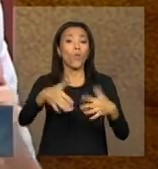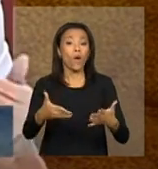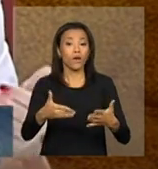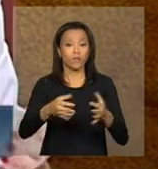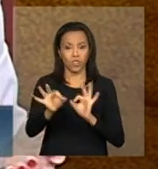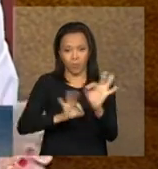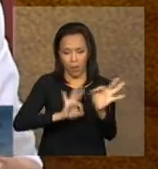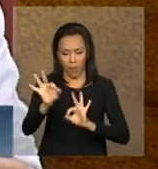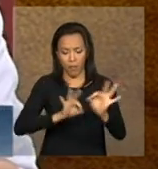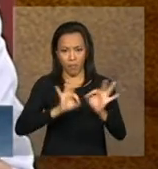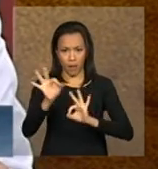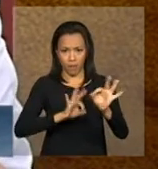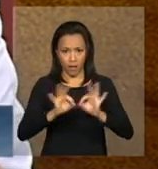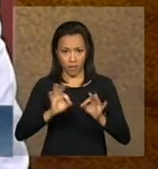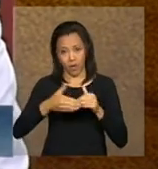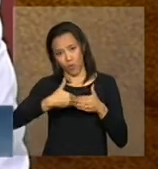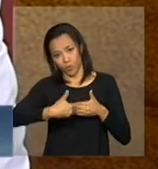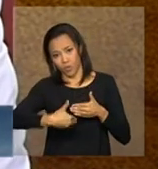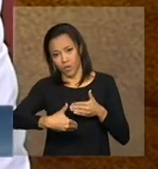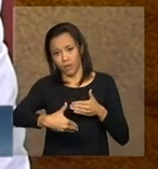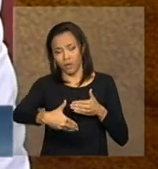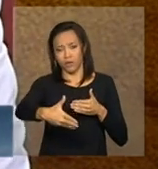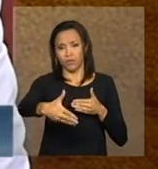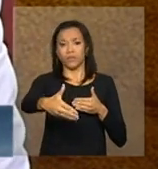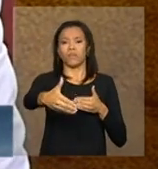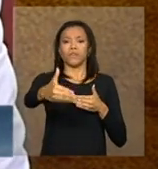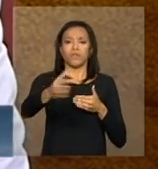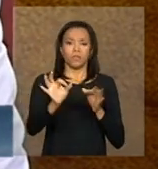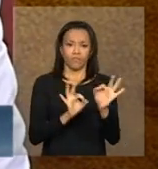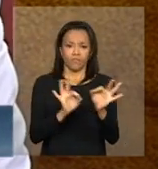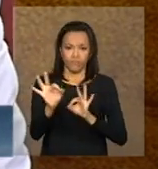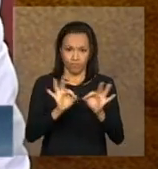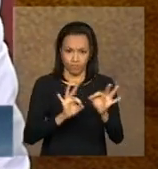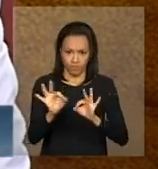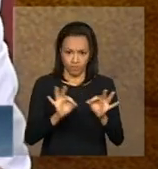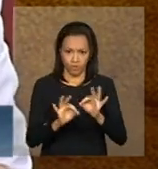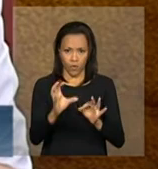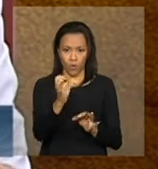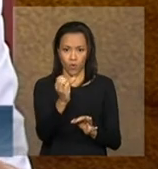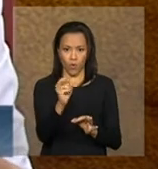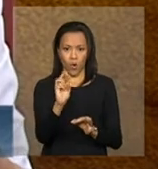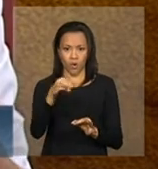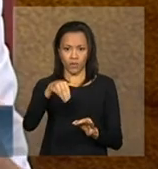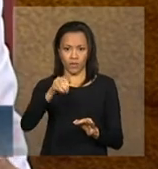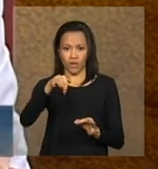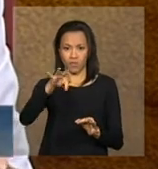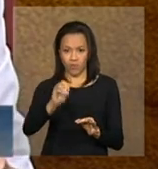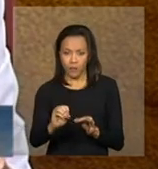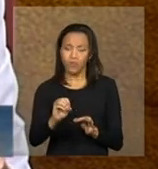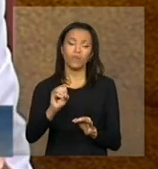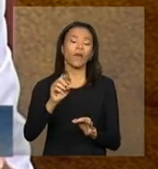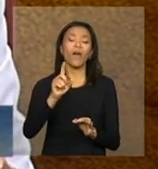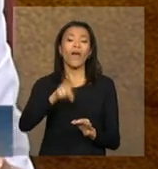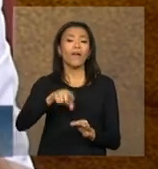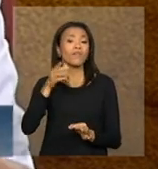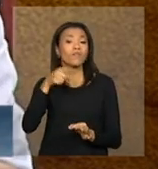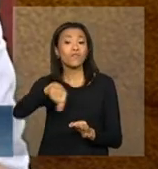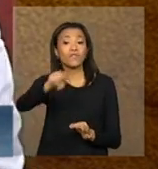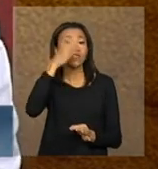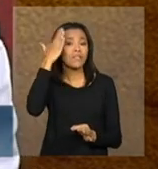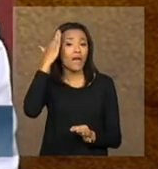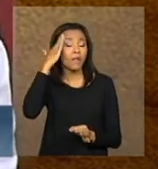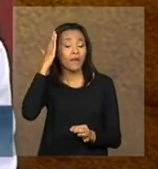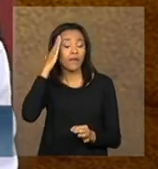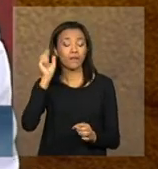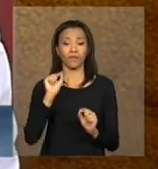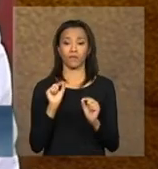durante mesmo o acompanhamento dessa peça durante o exercício, é você tentar conciliar a